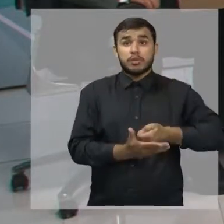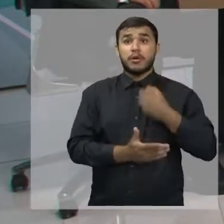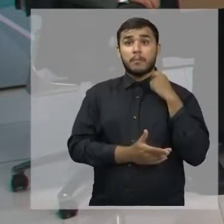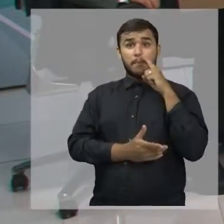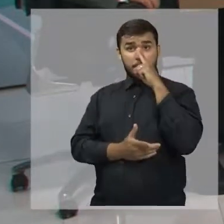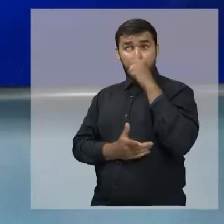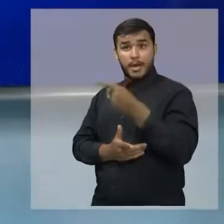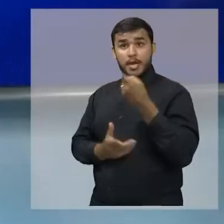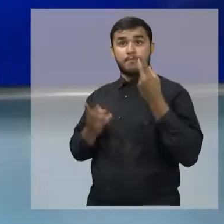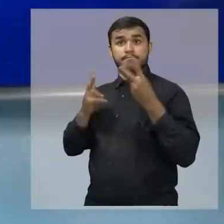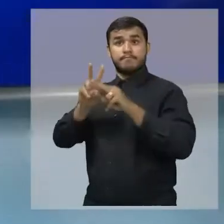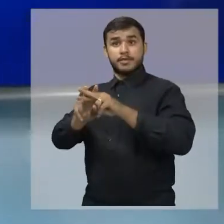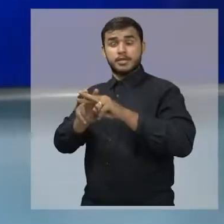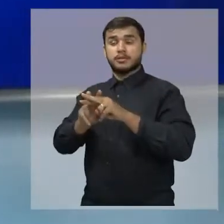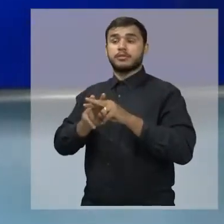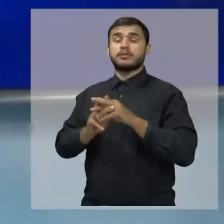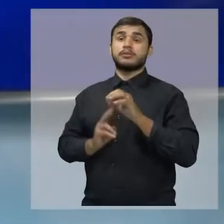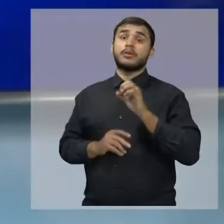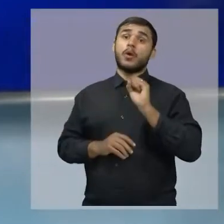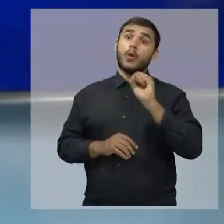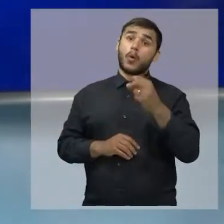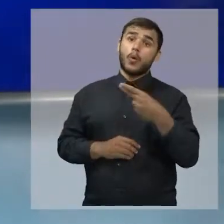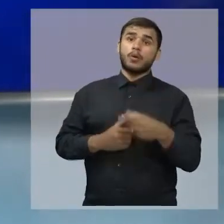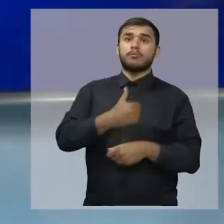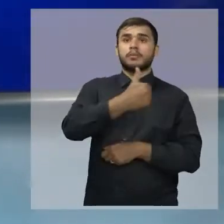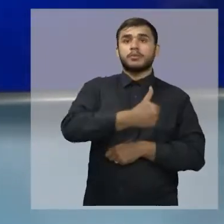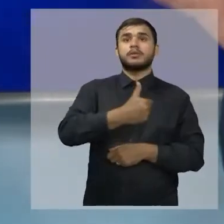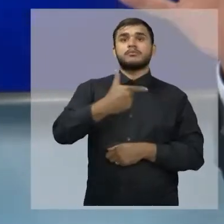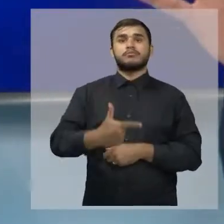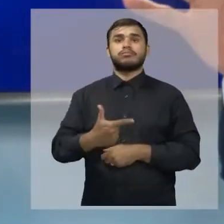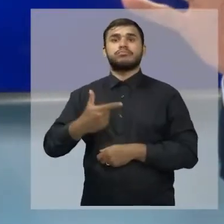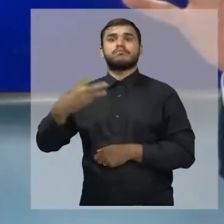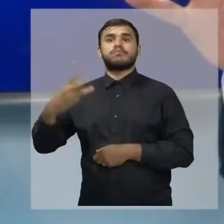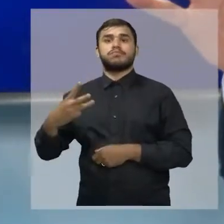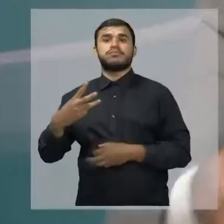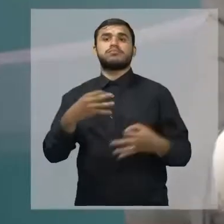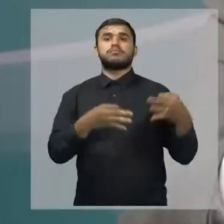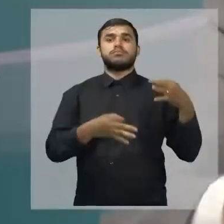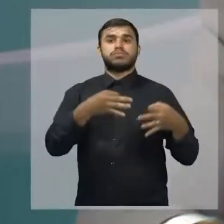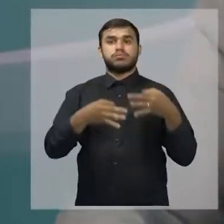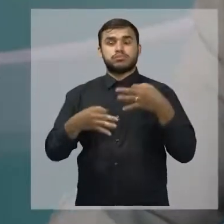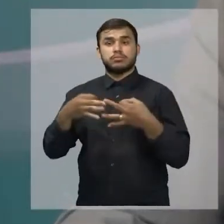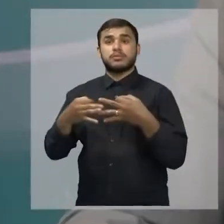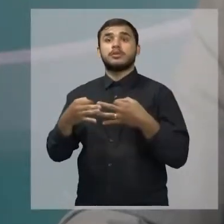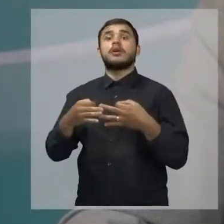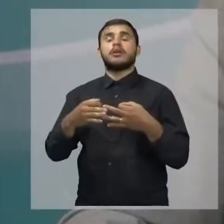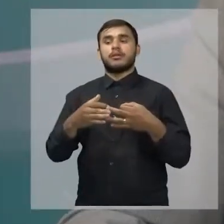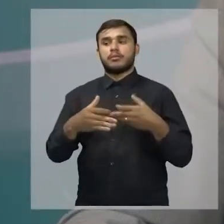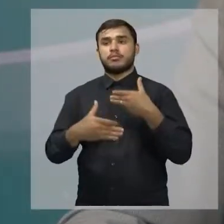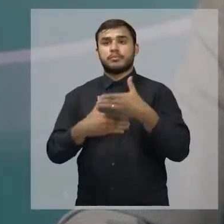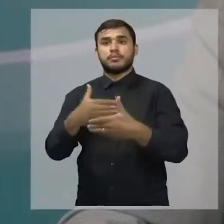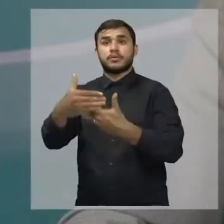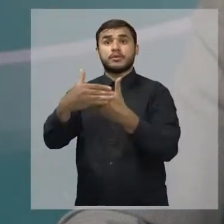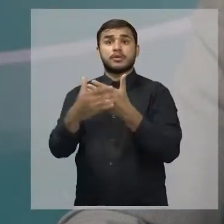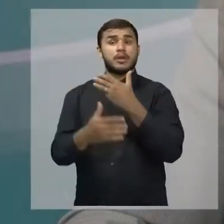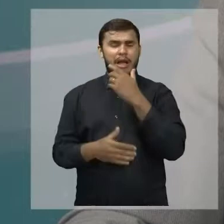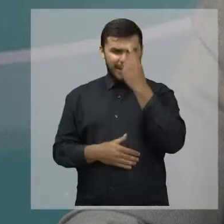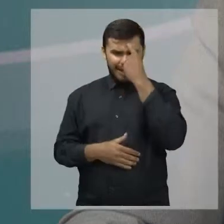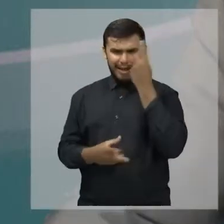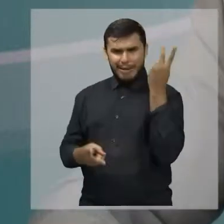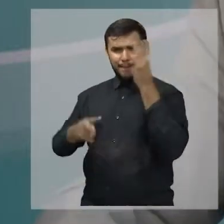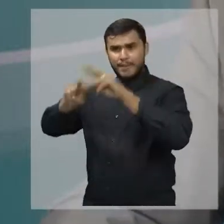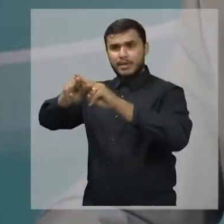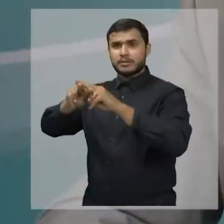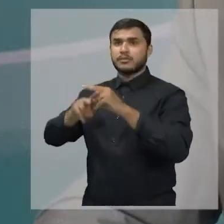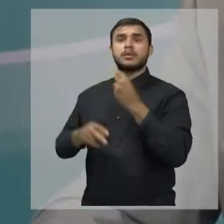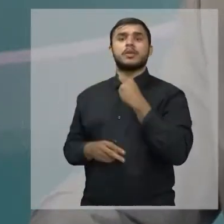sentença transitada em julgado. A questão da culpabilidade. A gente viu nesse caso agora. Ninguém poderá ser preso senão percorrer, portanto, me